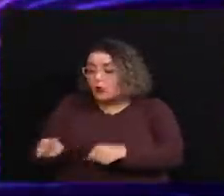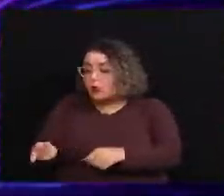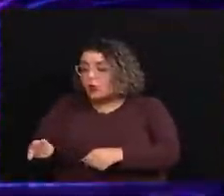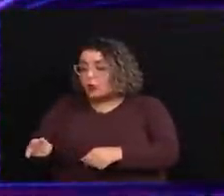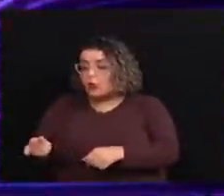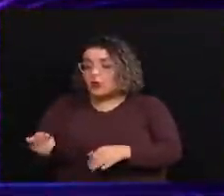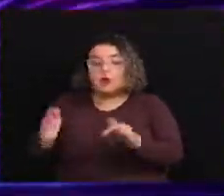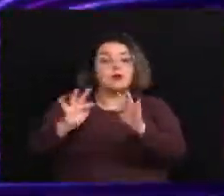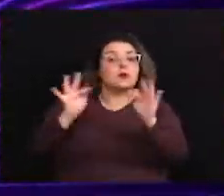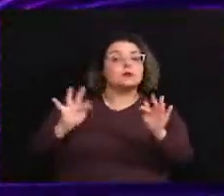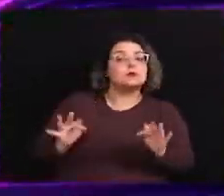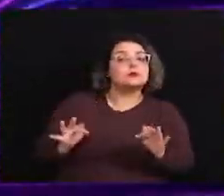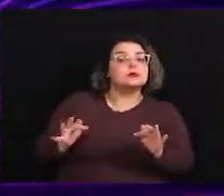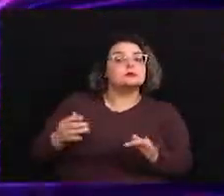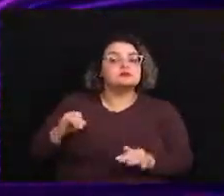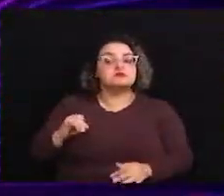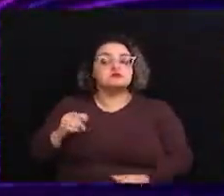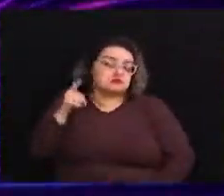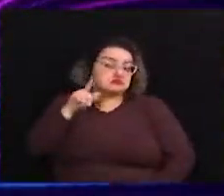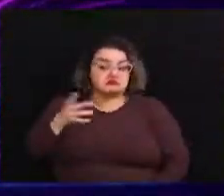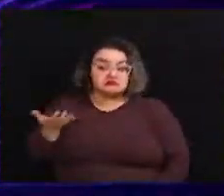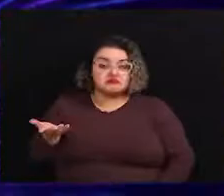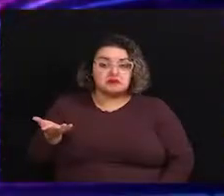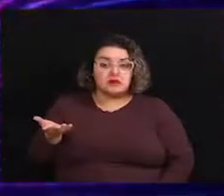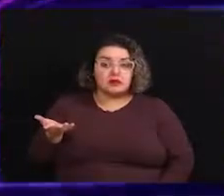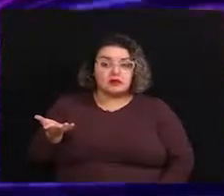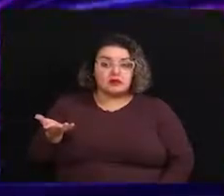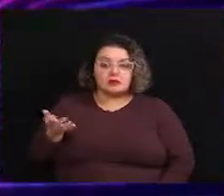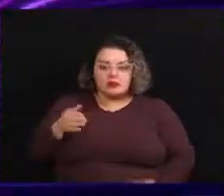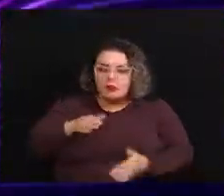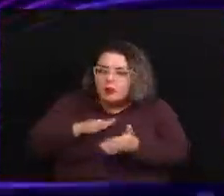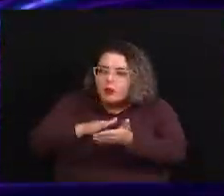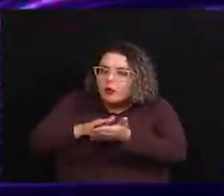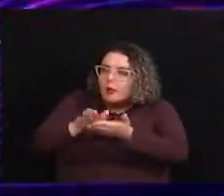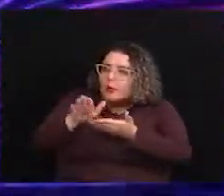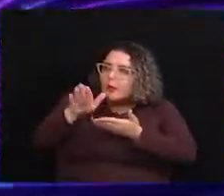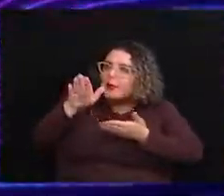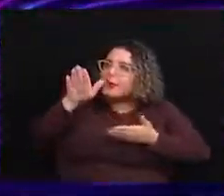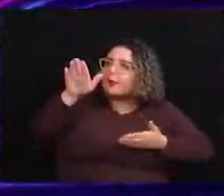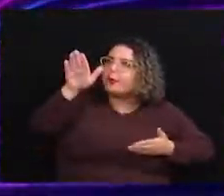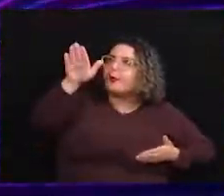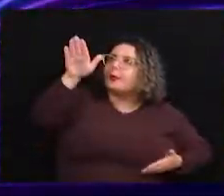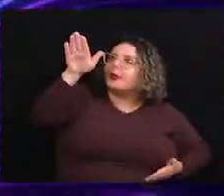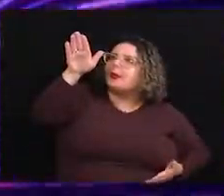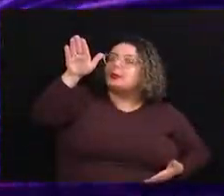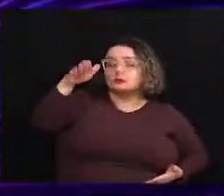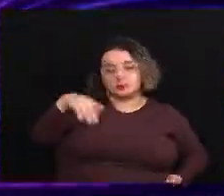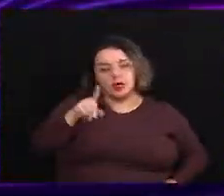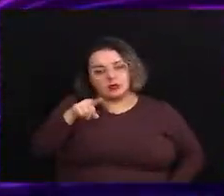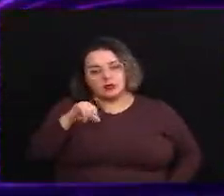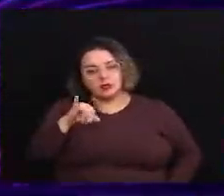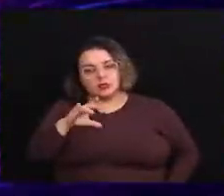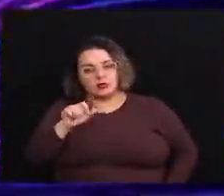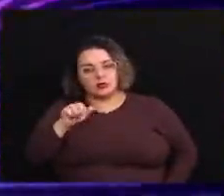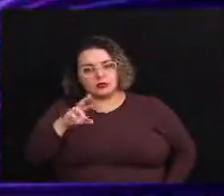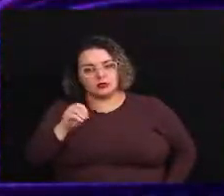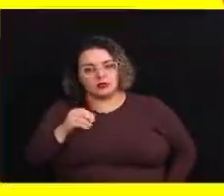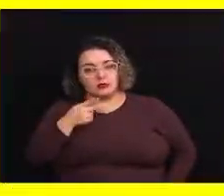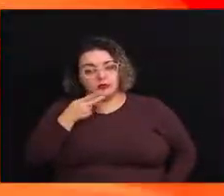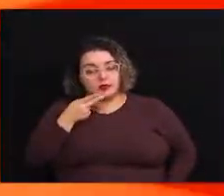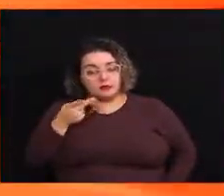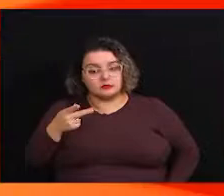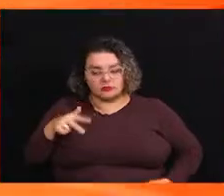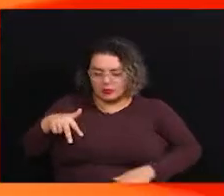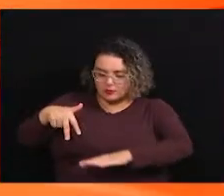ela estar preparada, se ela tem condições para isso, sem ela ter condições de alçar voo. Então é disso que o Ícaro fala. Então os